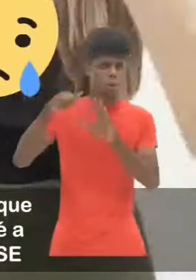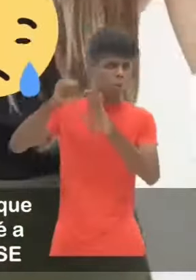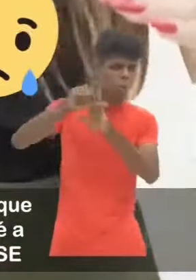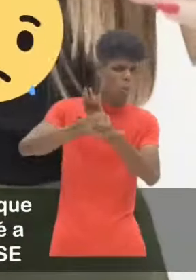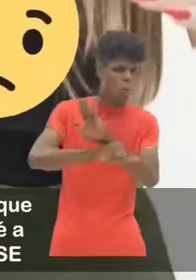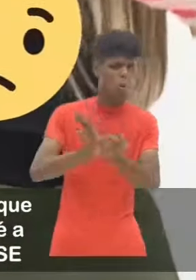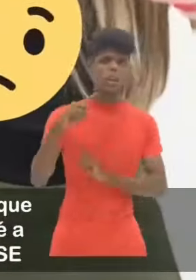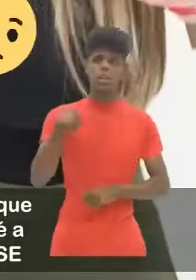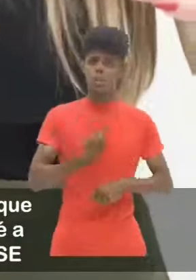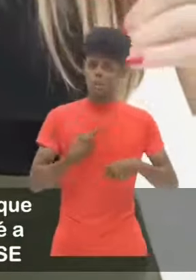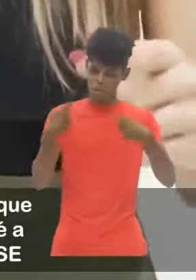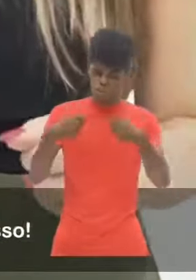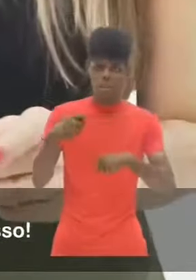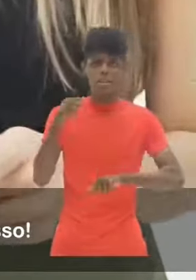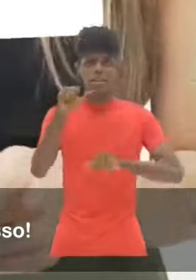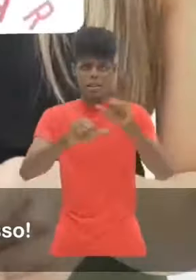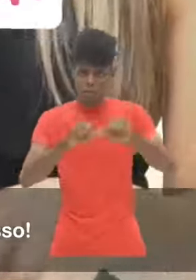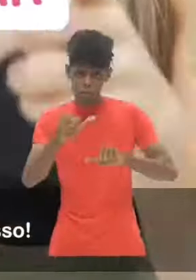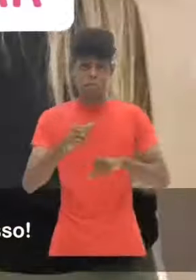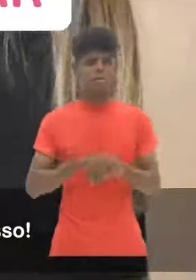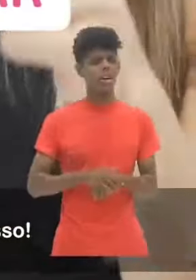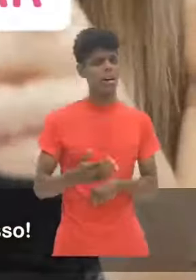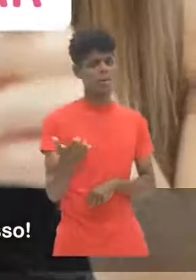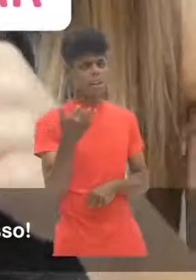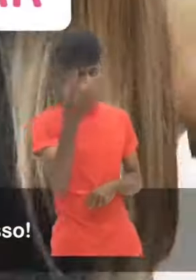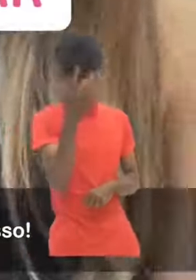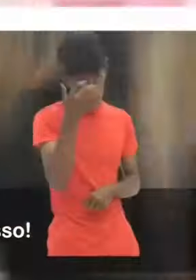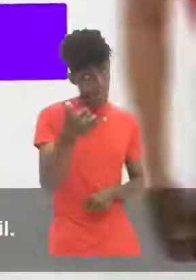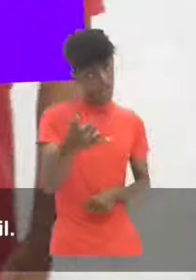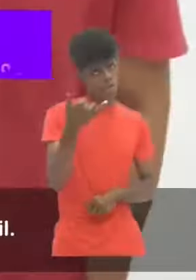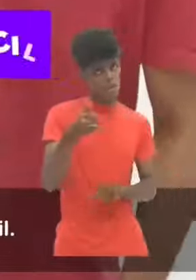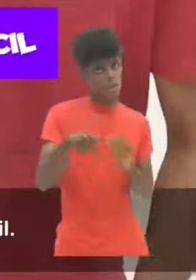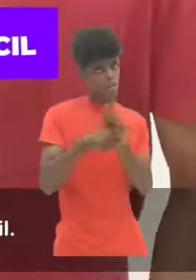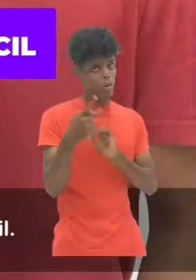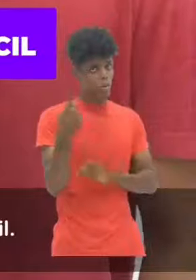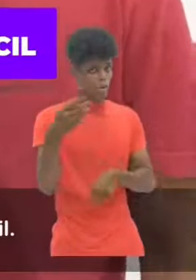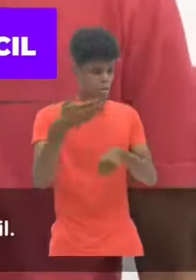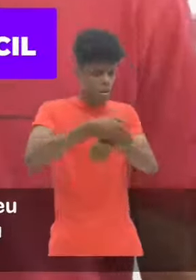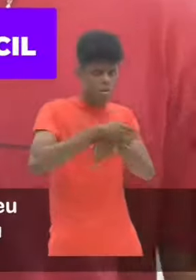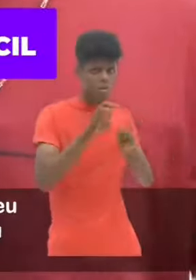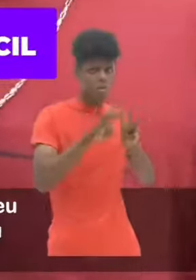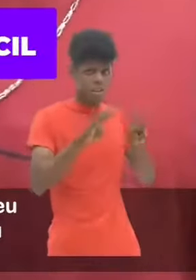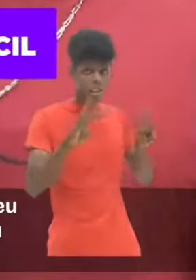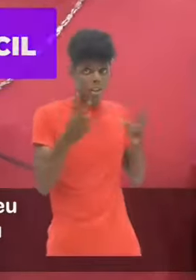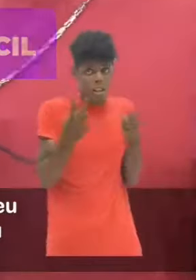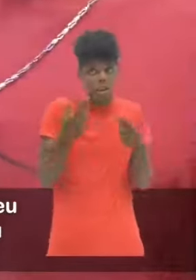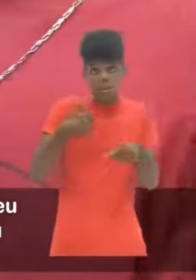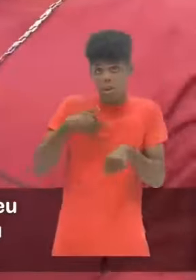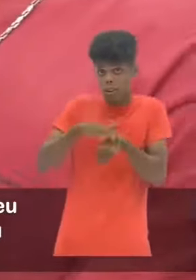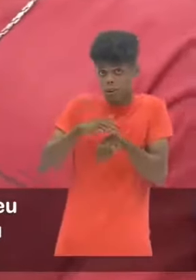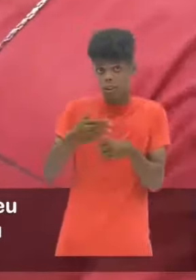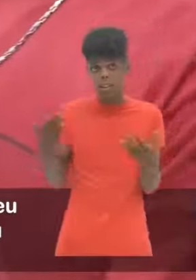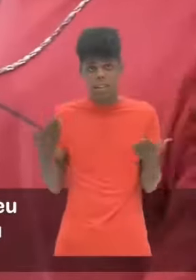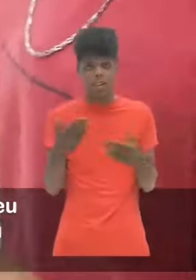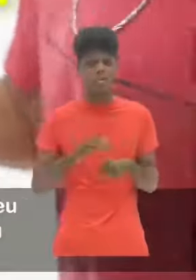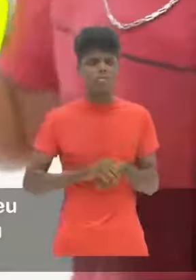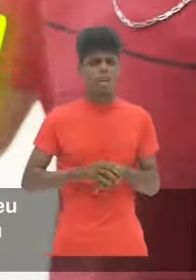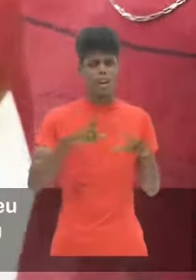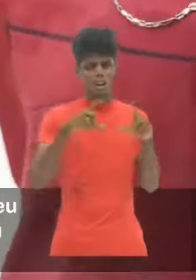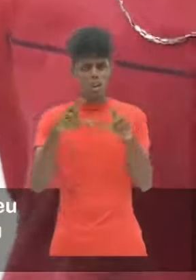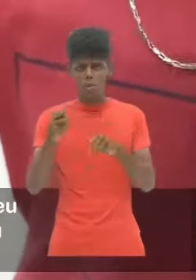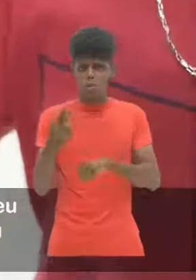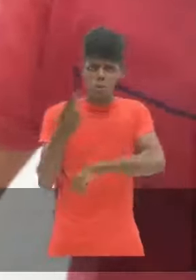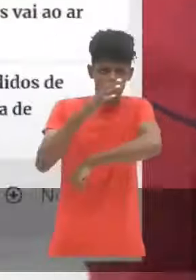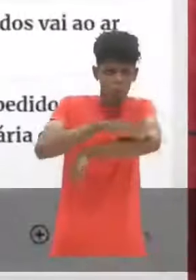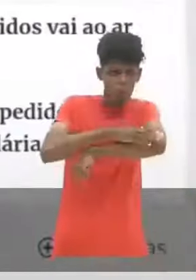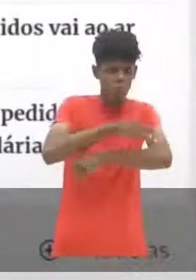eleitor é a mais baixa da história do TSE. E nós precisamos mudar isso. Vem cá, é super fácil. É só entrar nesse site do teu próprio celular, igual eu tô